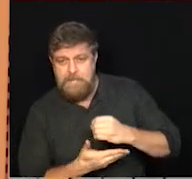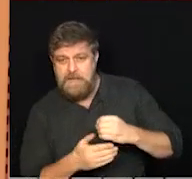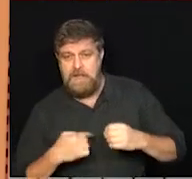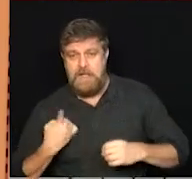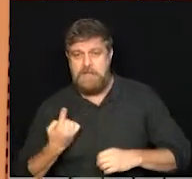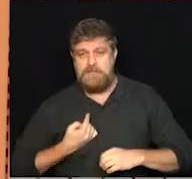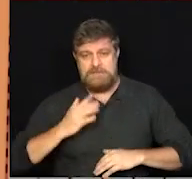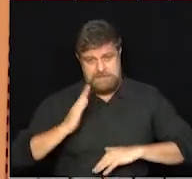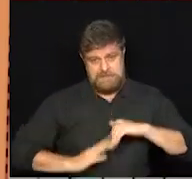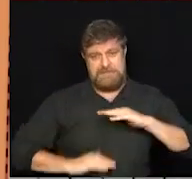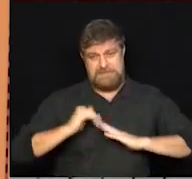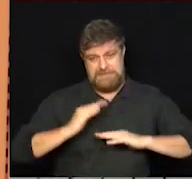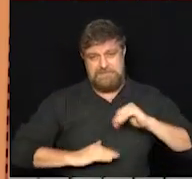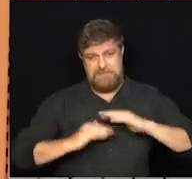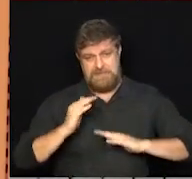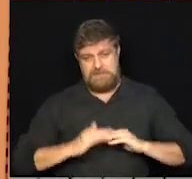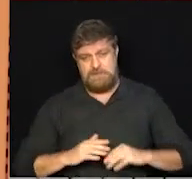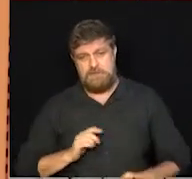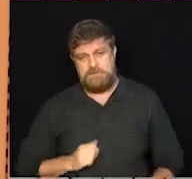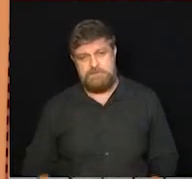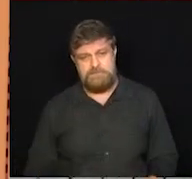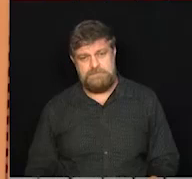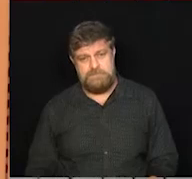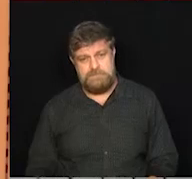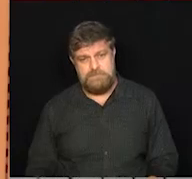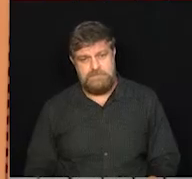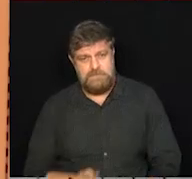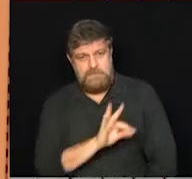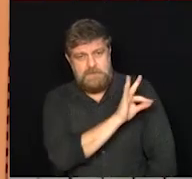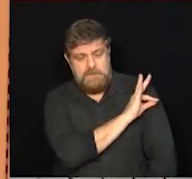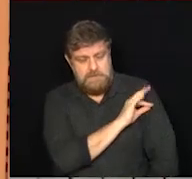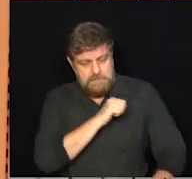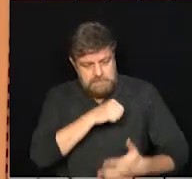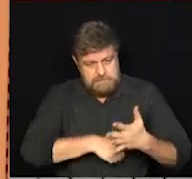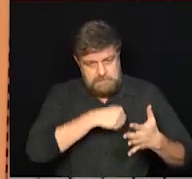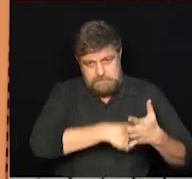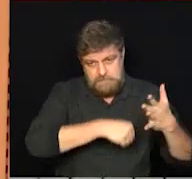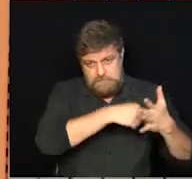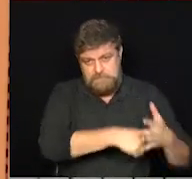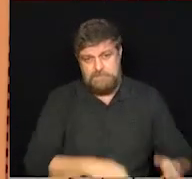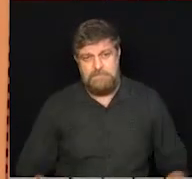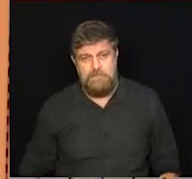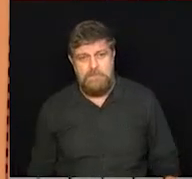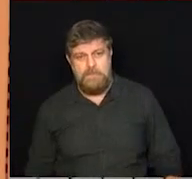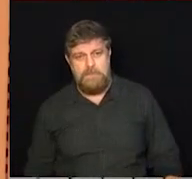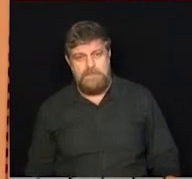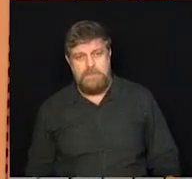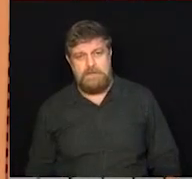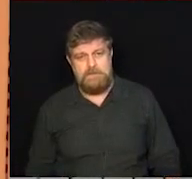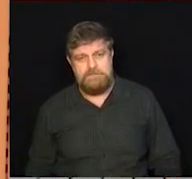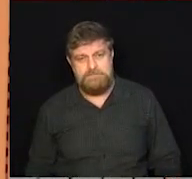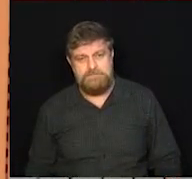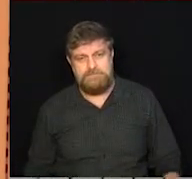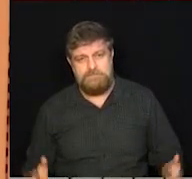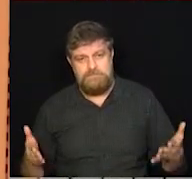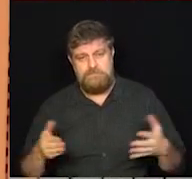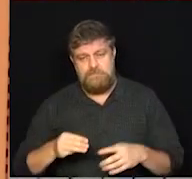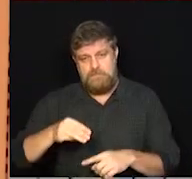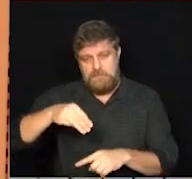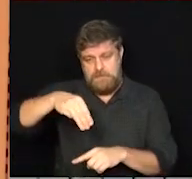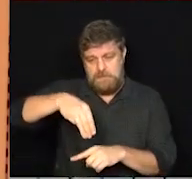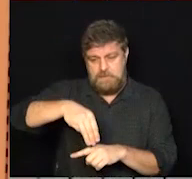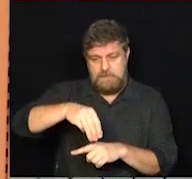nossas iniciativas junto ao governo Municipal Então vamos lá